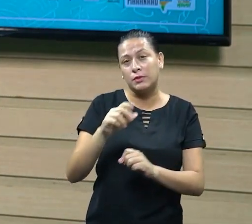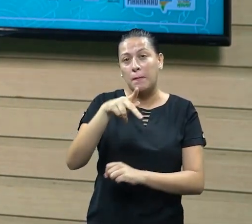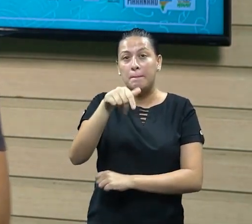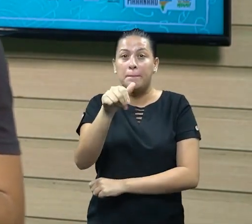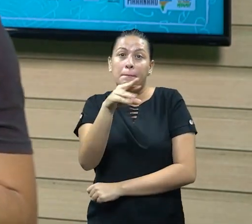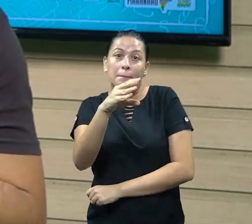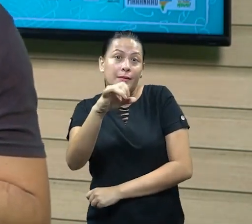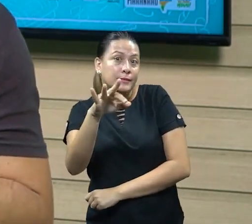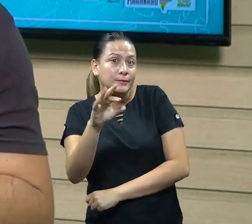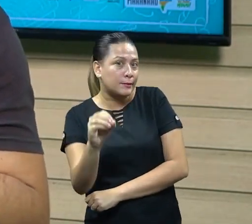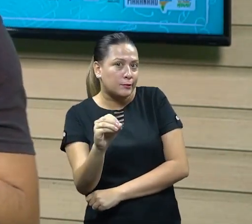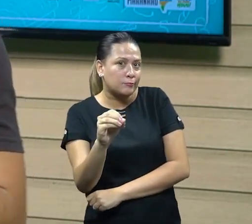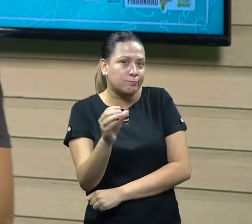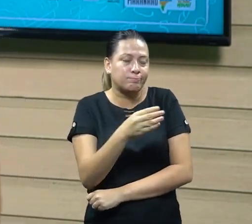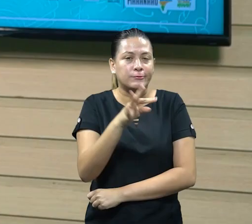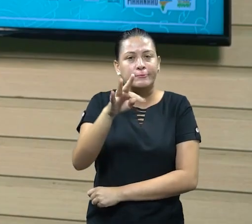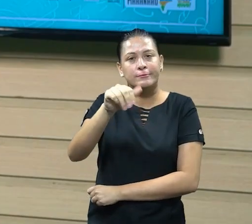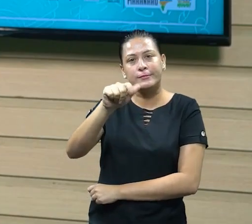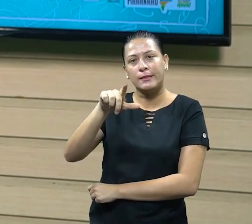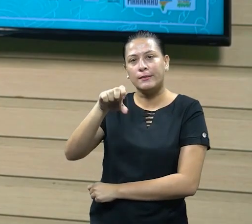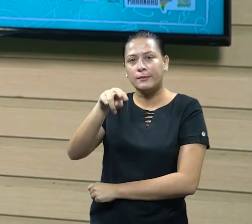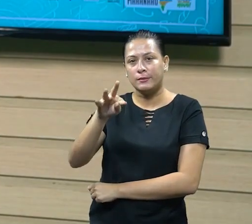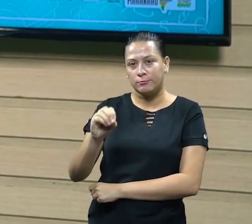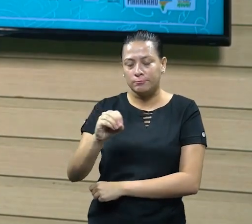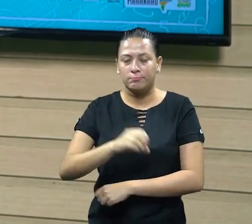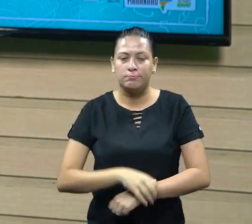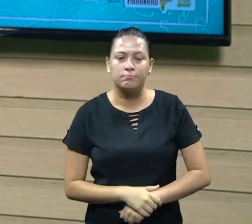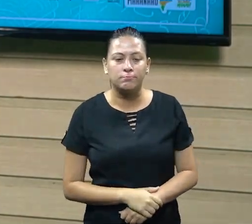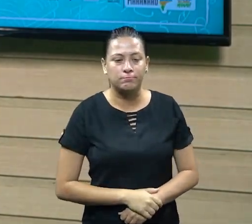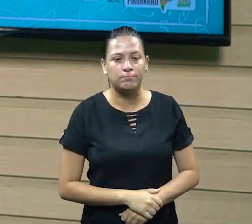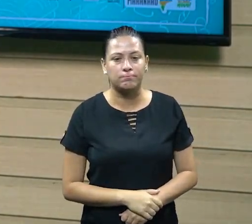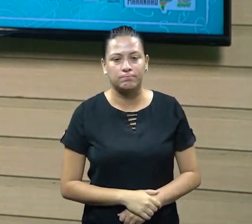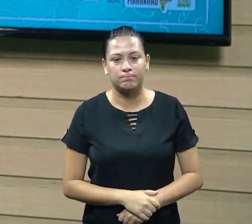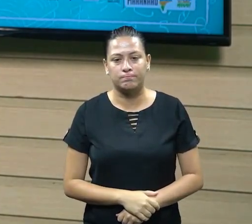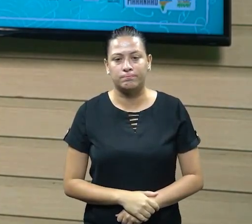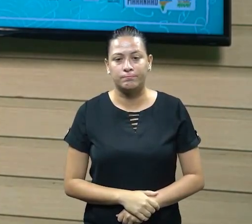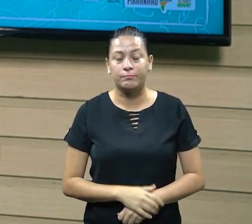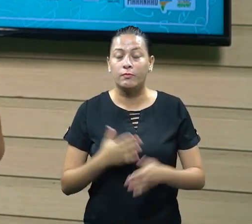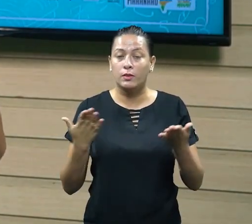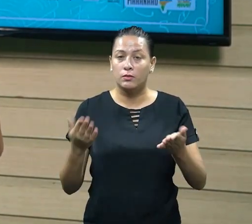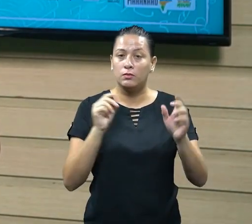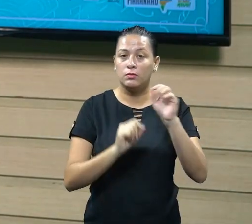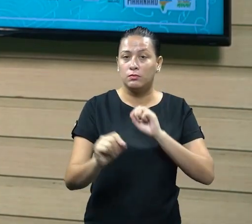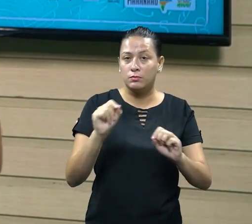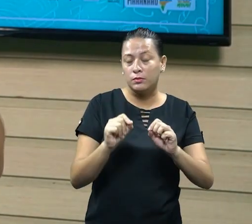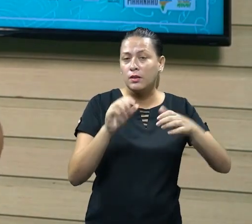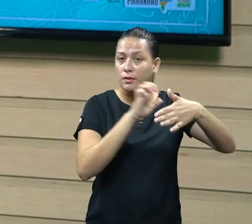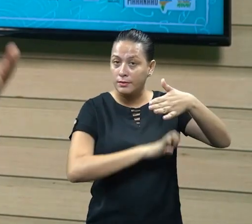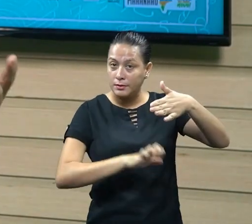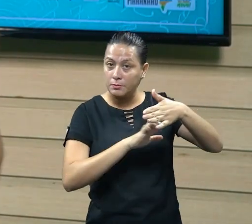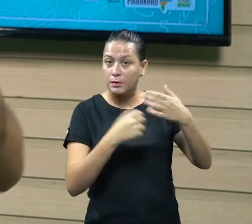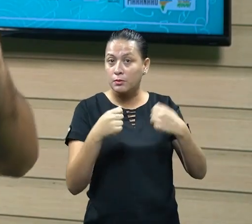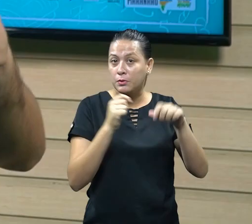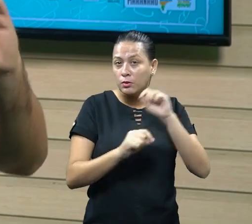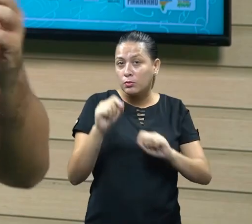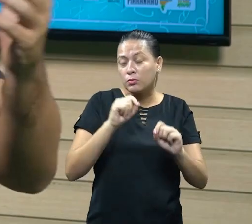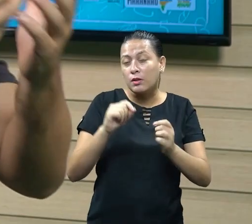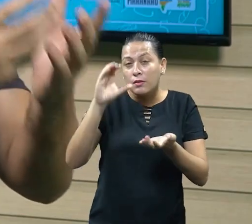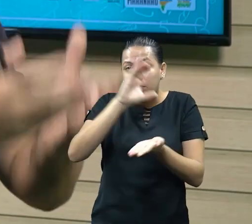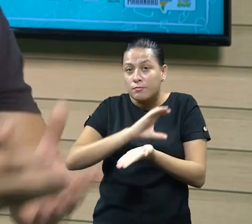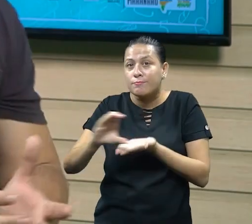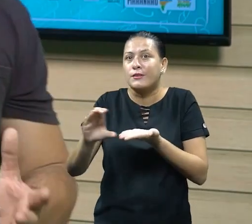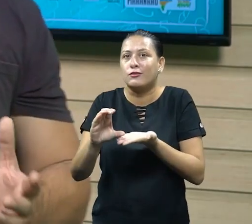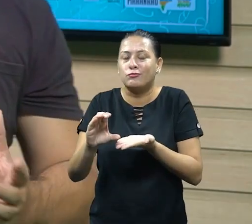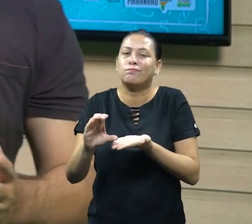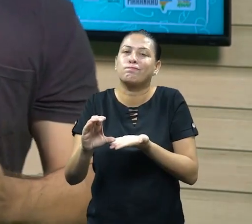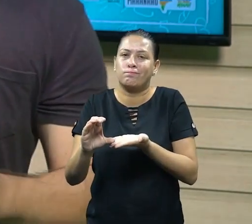talento, o cliente mais do que nunca é razão de existir da empresa. Então as organizações hoje, elas precisam investir no capital humano já